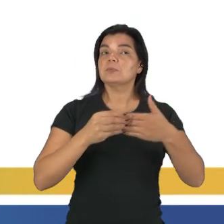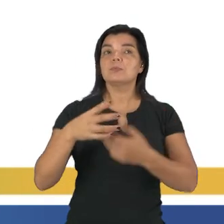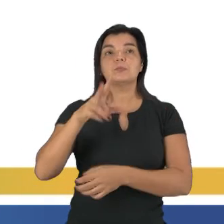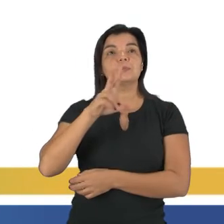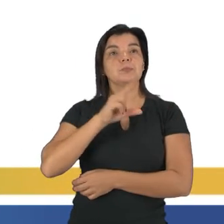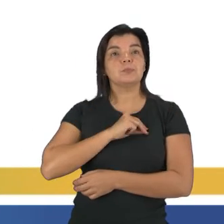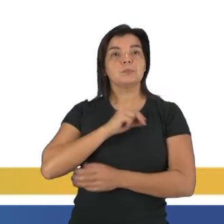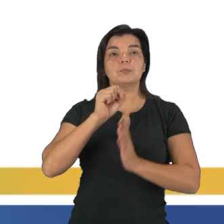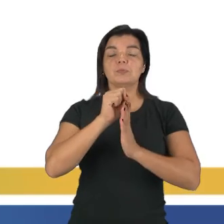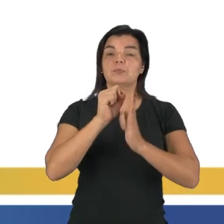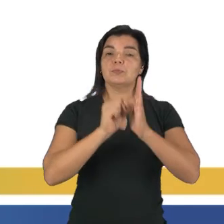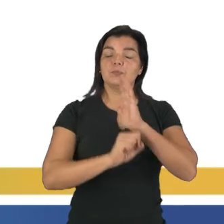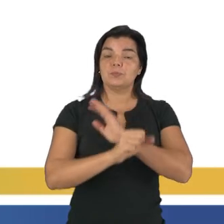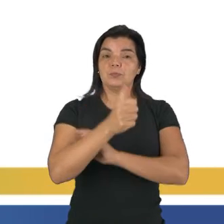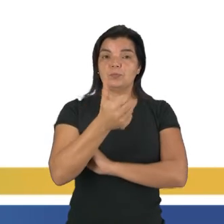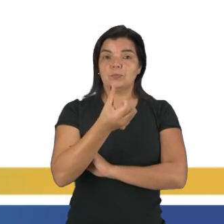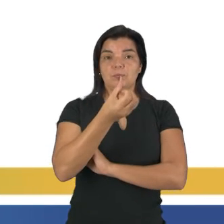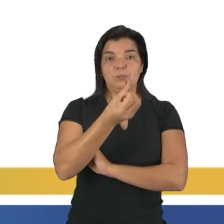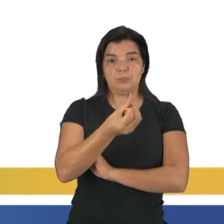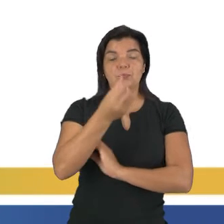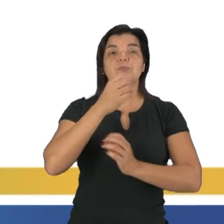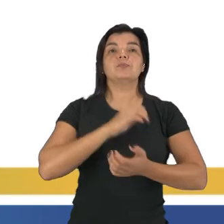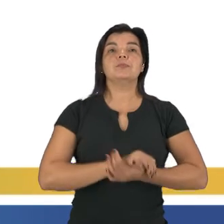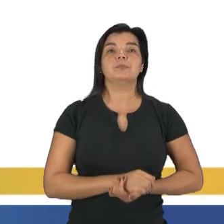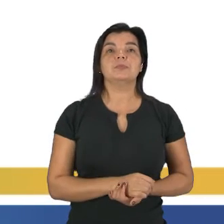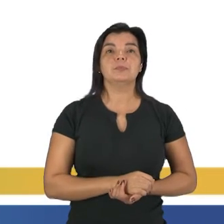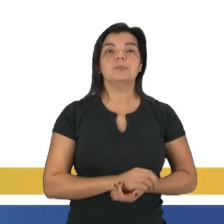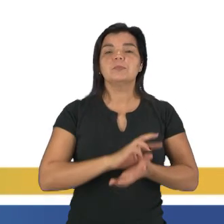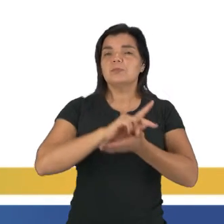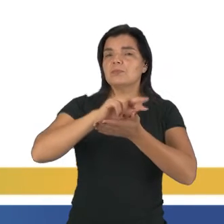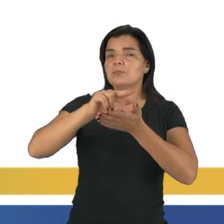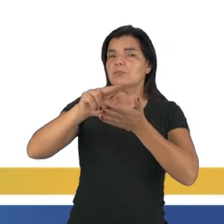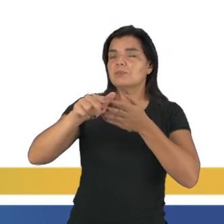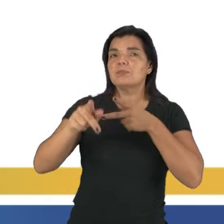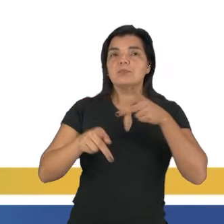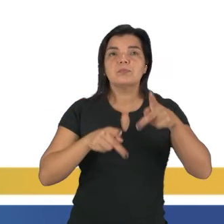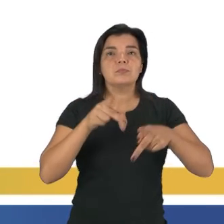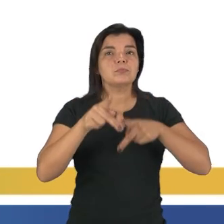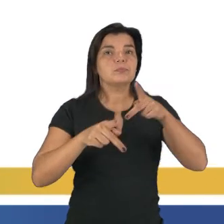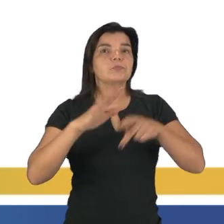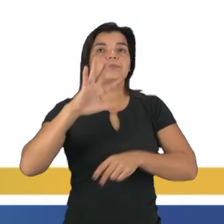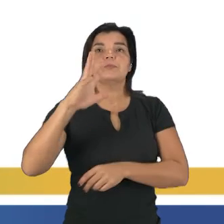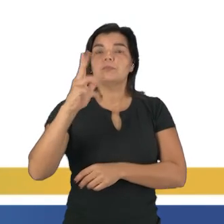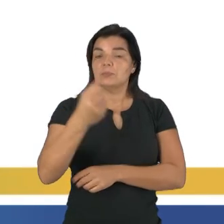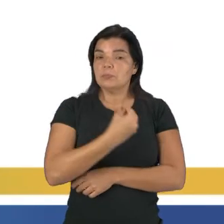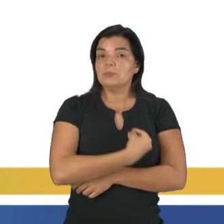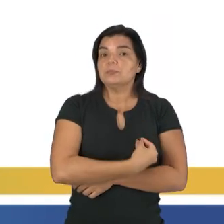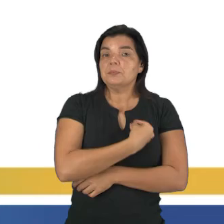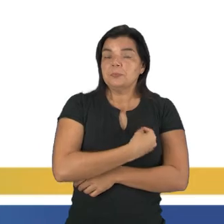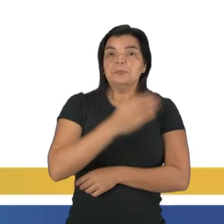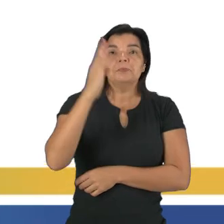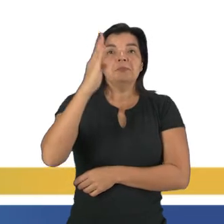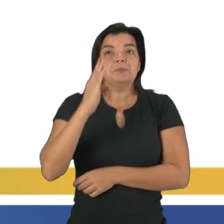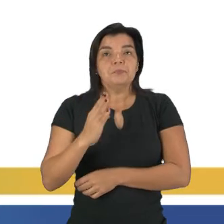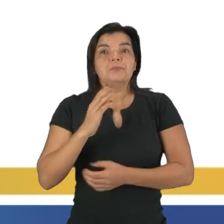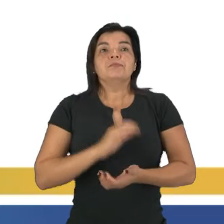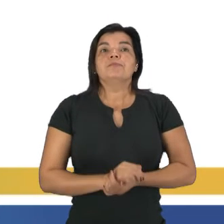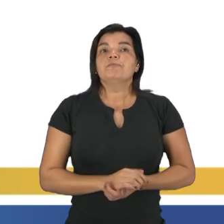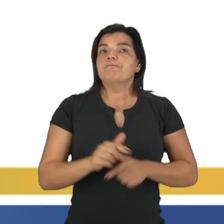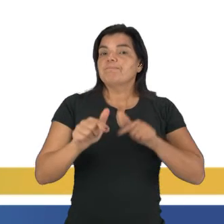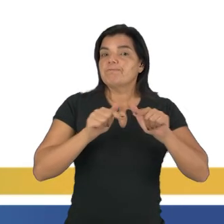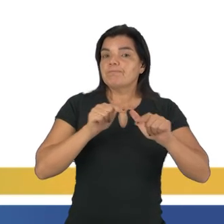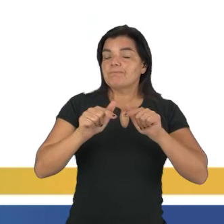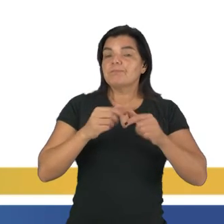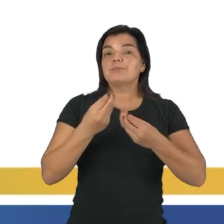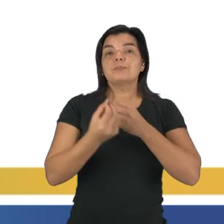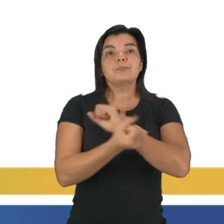Trazido pelos portugueses desde o século XVI, vários povos africanos vieram para o Brasil a fim de